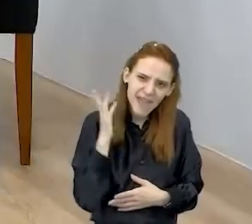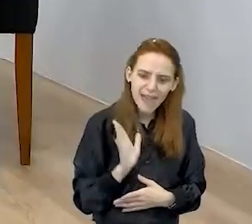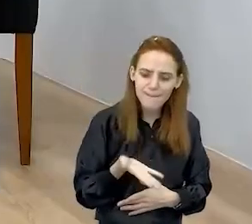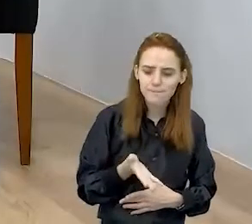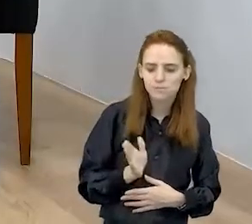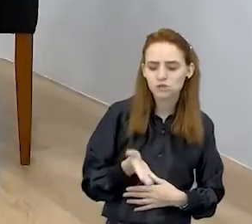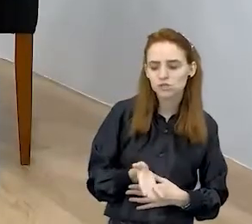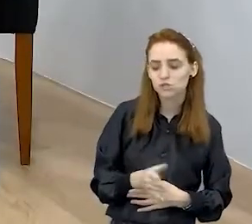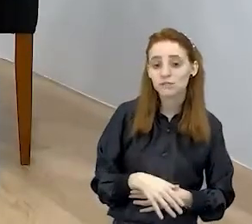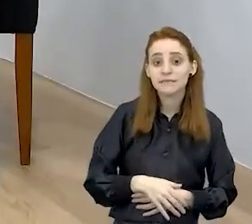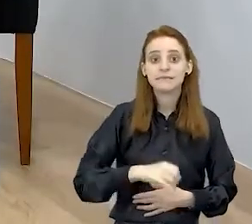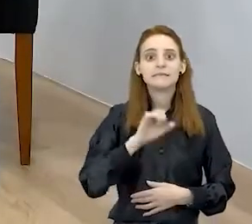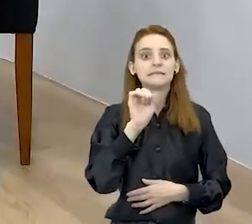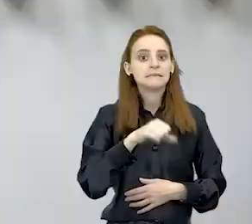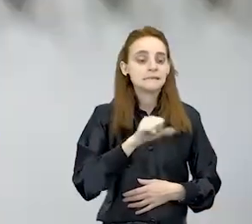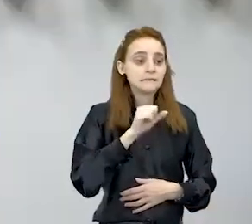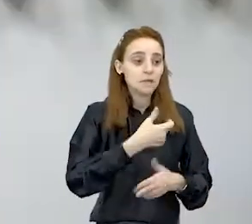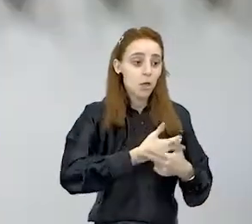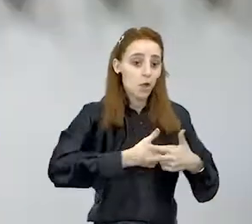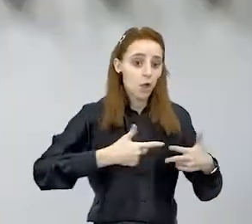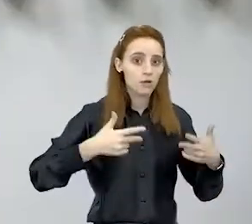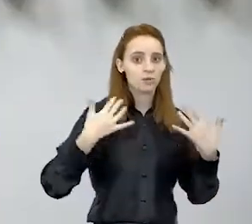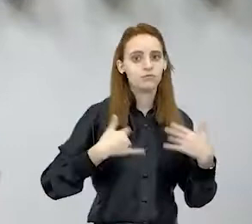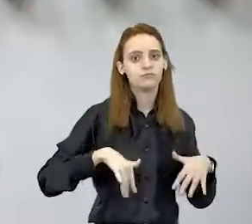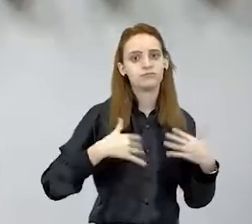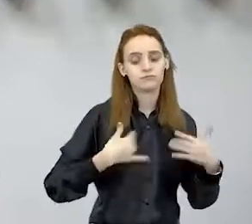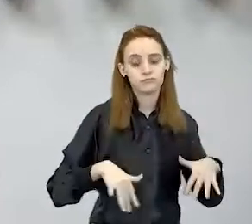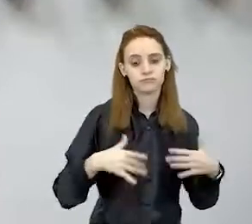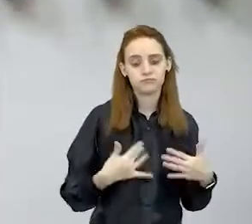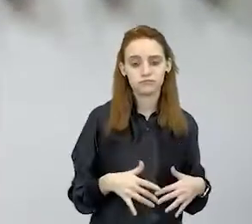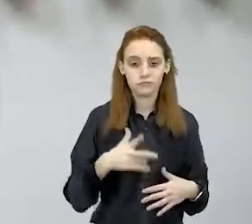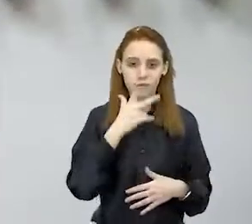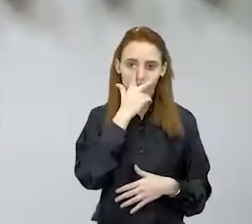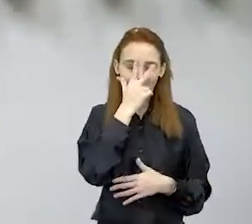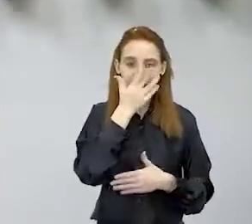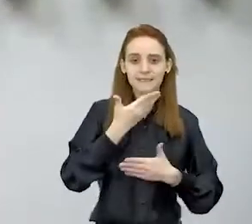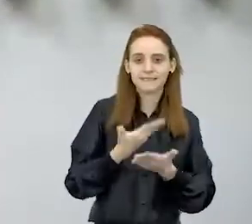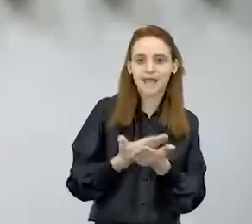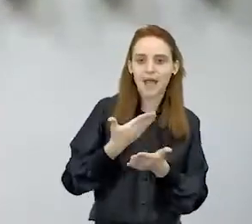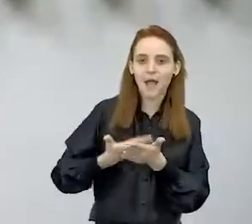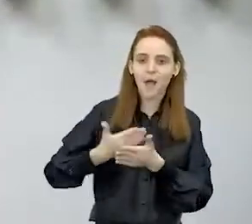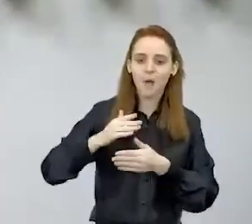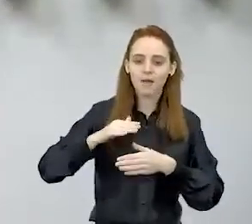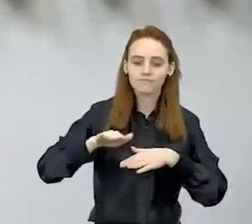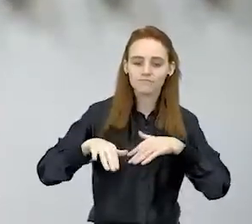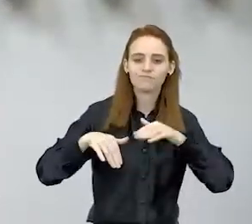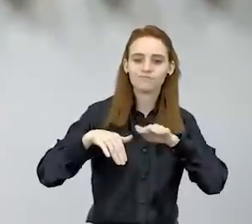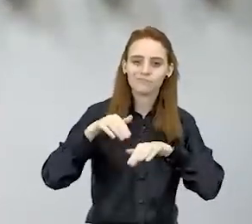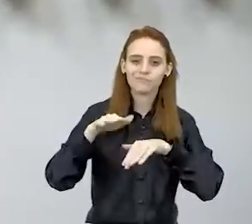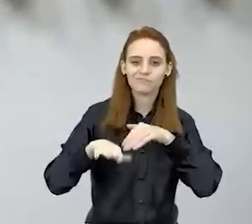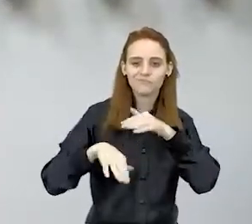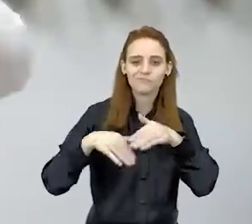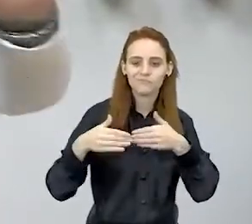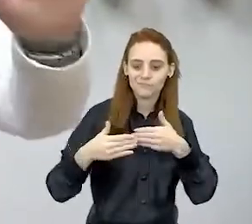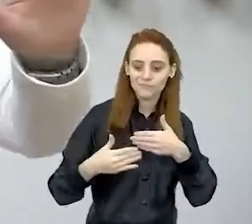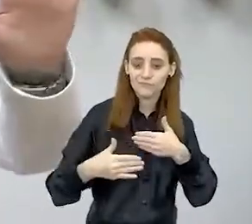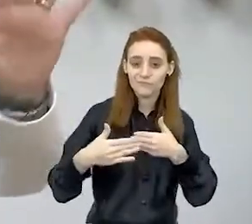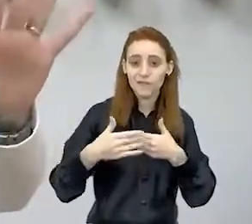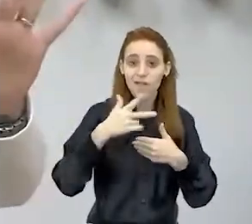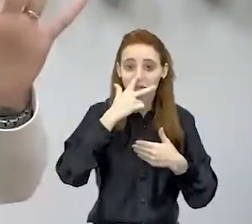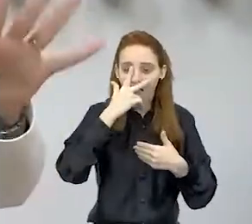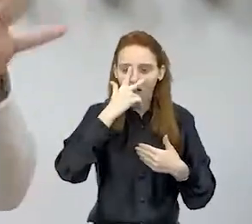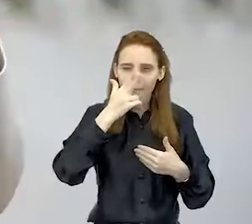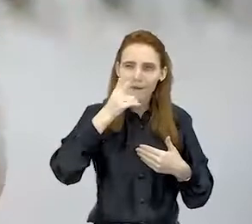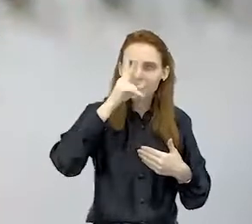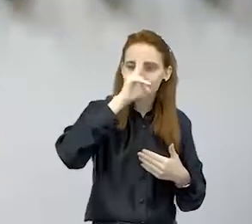Nossa, e quanta coisa, né? A gente acha que vai passando a cada aula e agora quando a gente tem essa visão